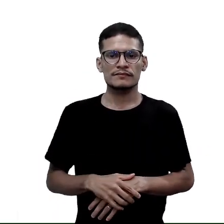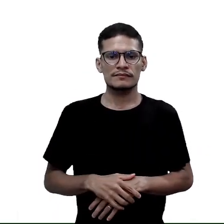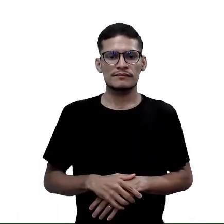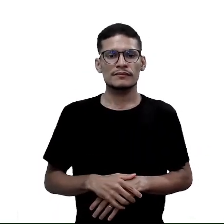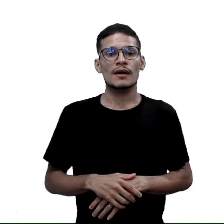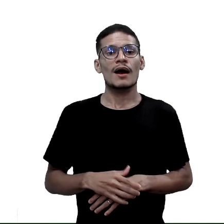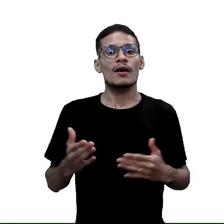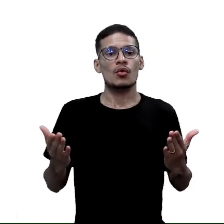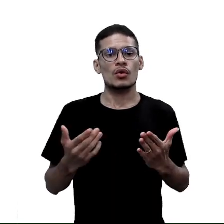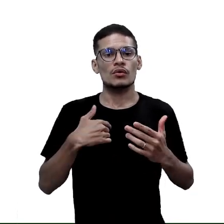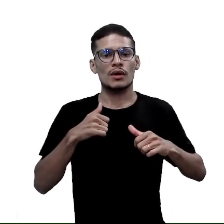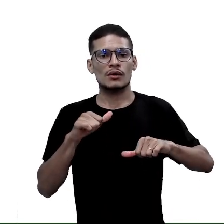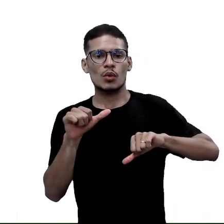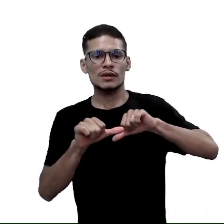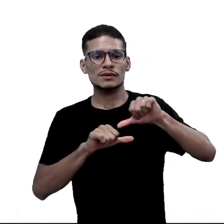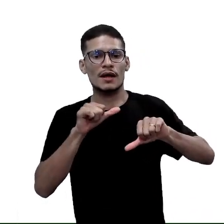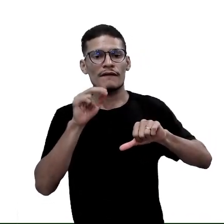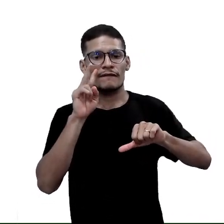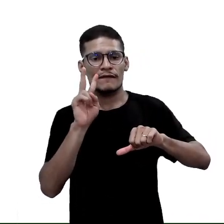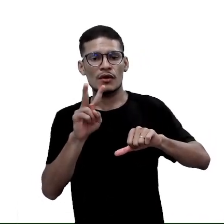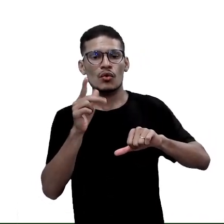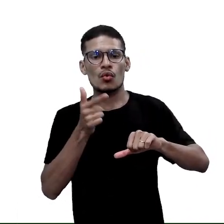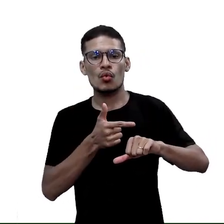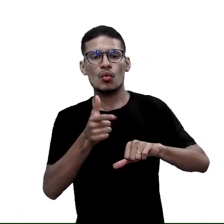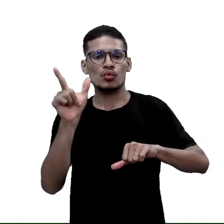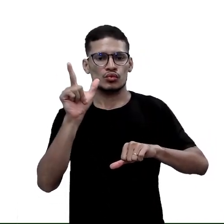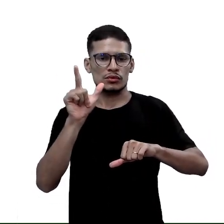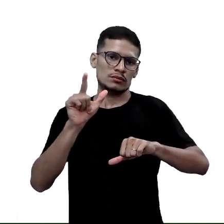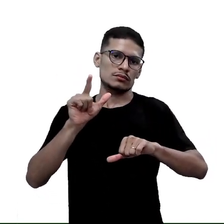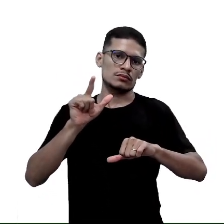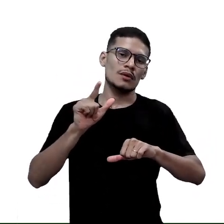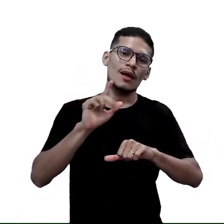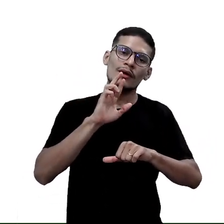atualizar para ver outros resultados.